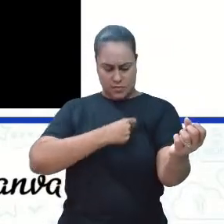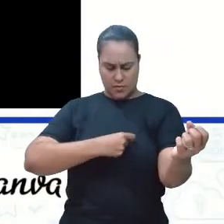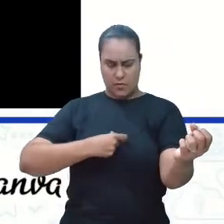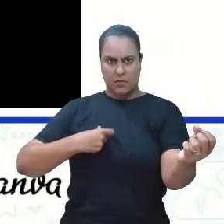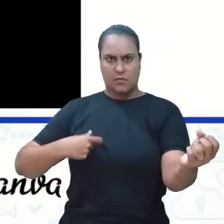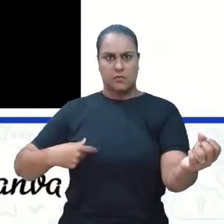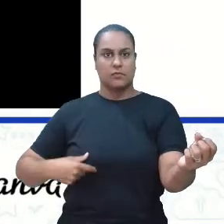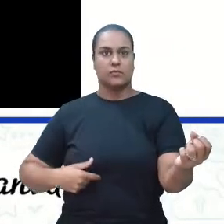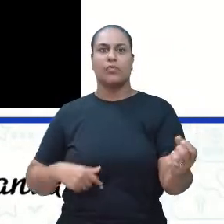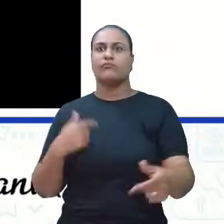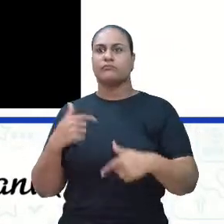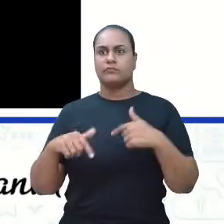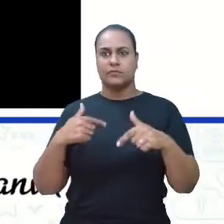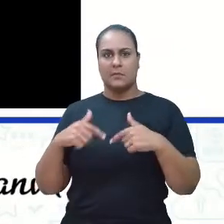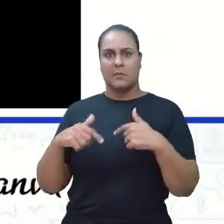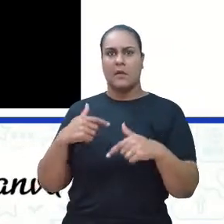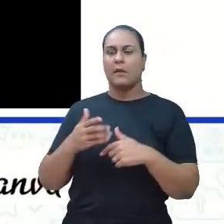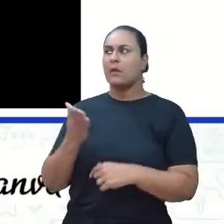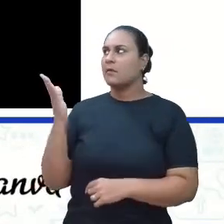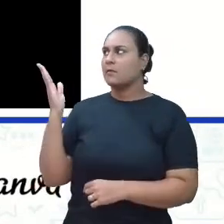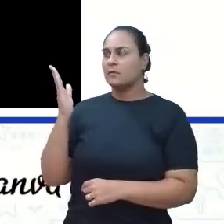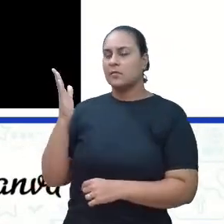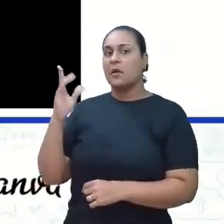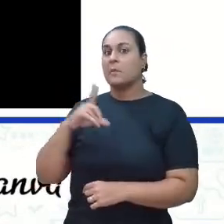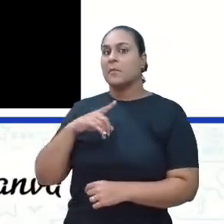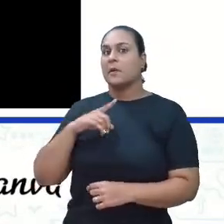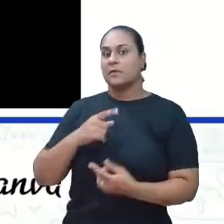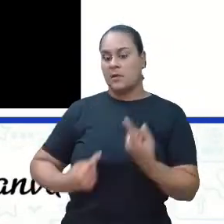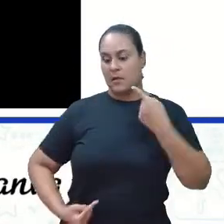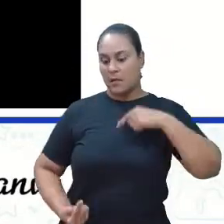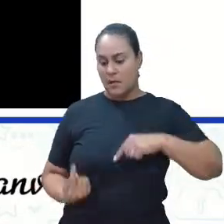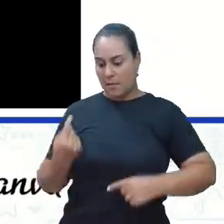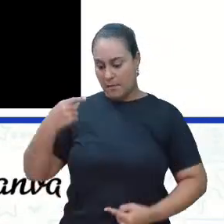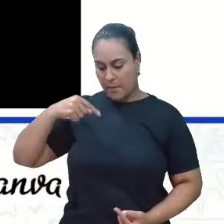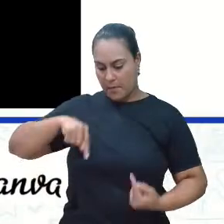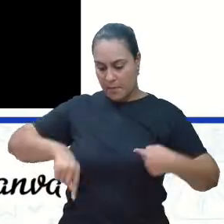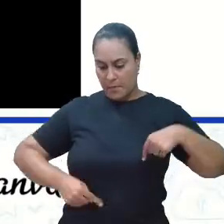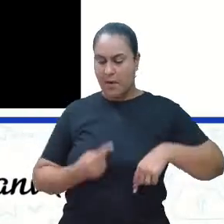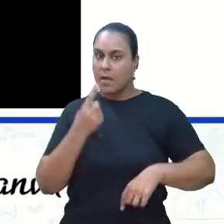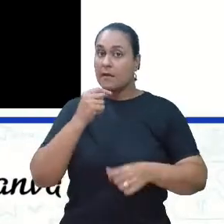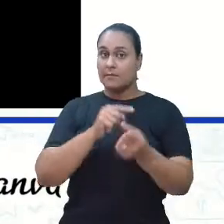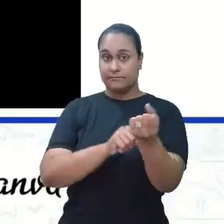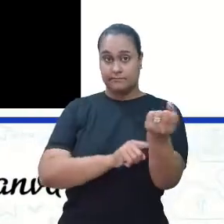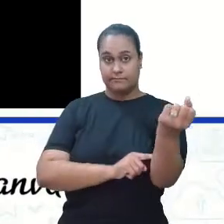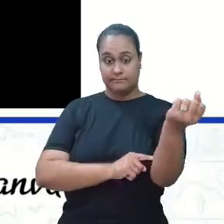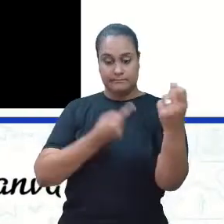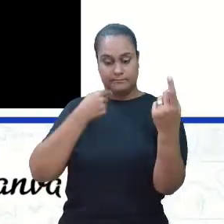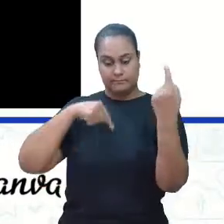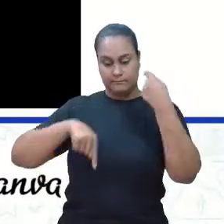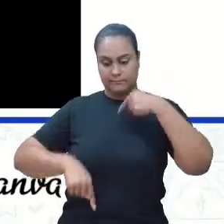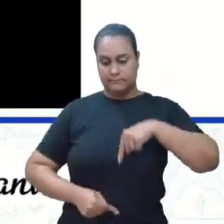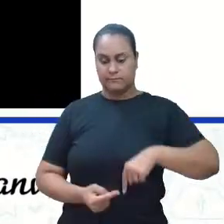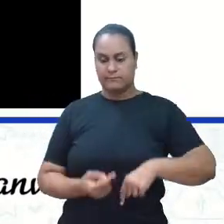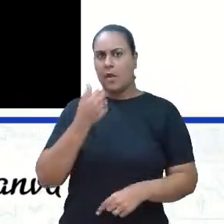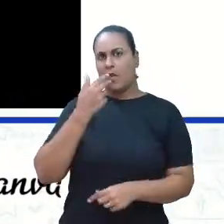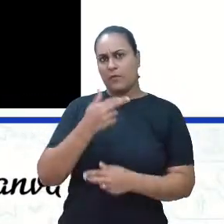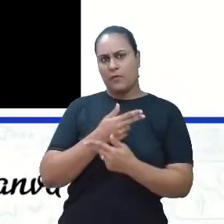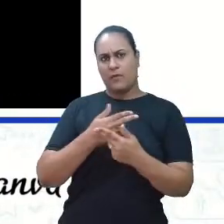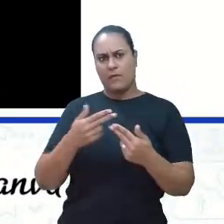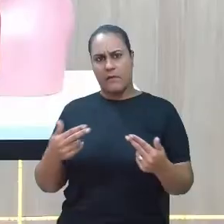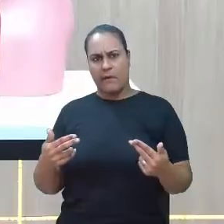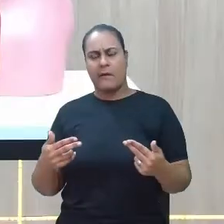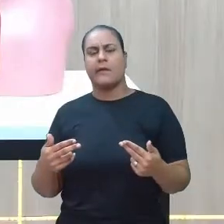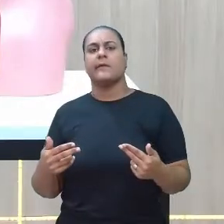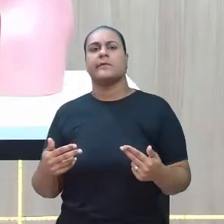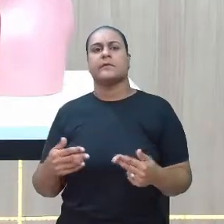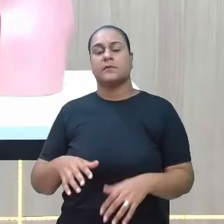estão trabalhando para que ocorra a circulação correta do sangue, levando tanto nutrientes